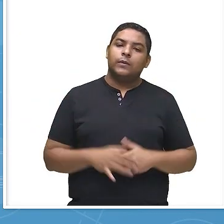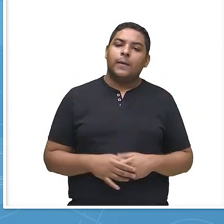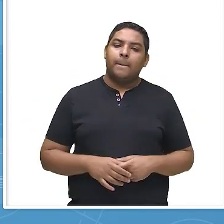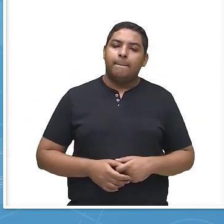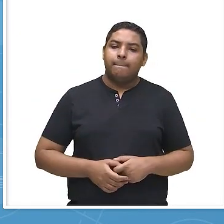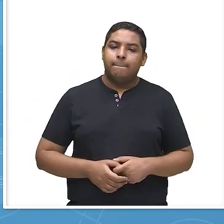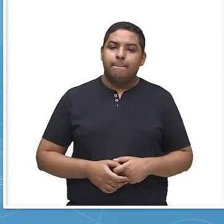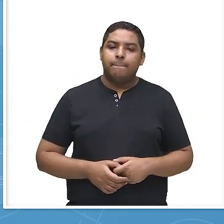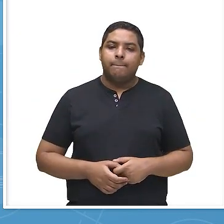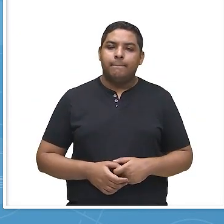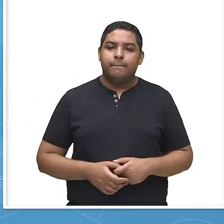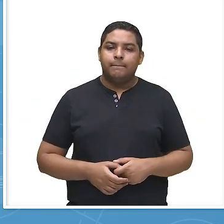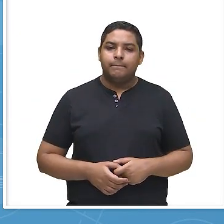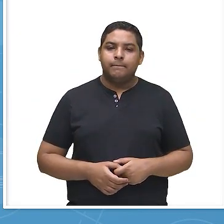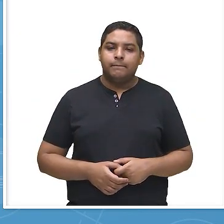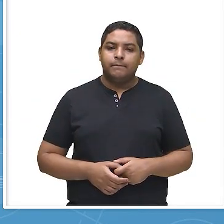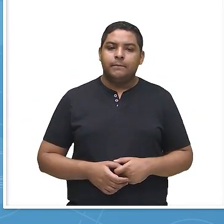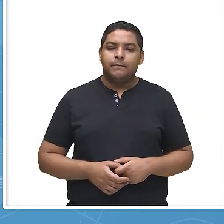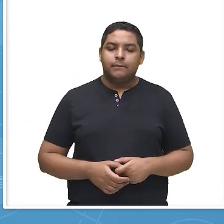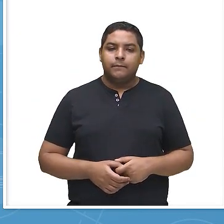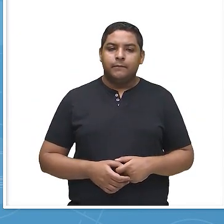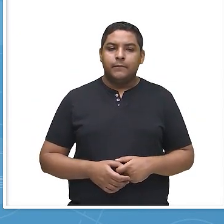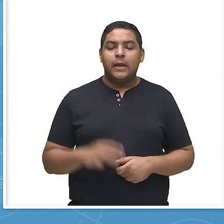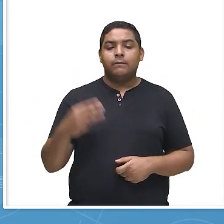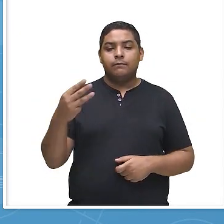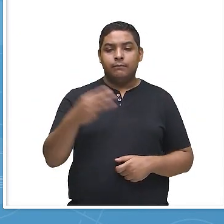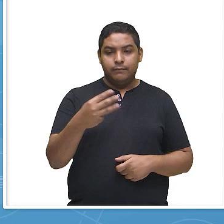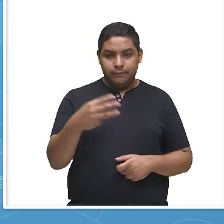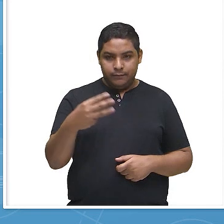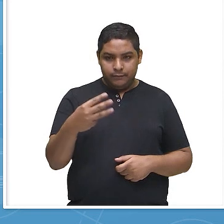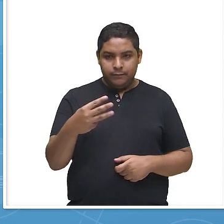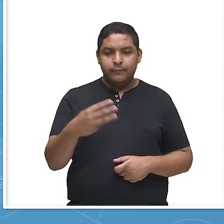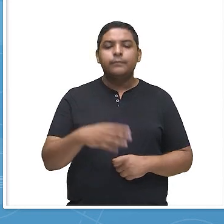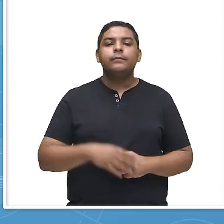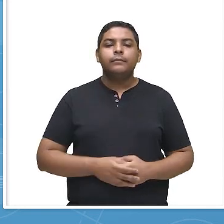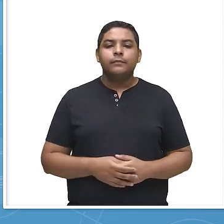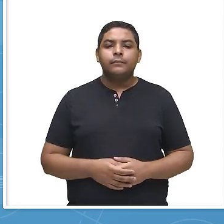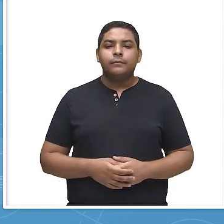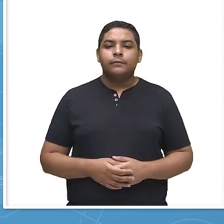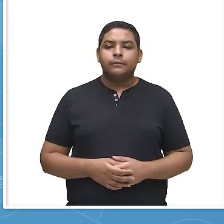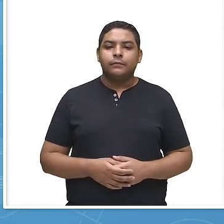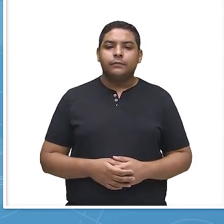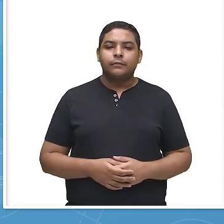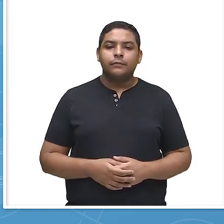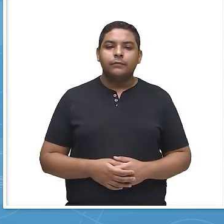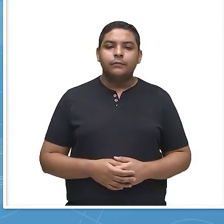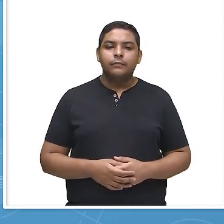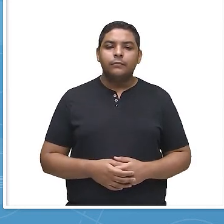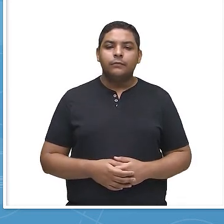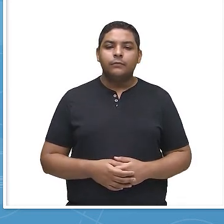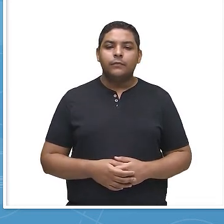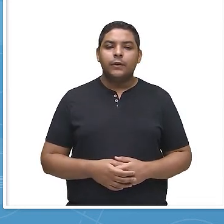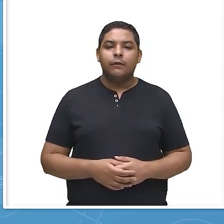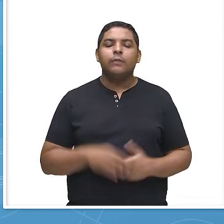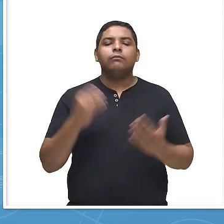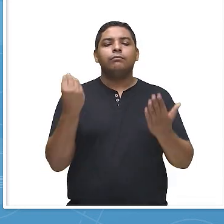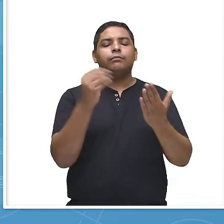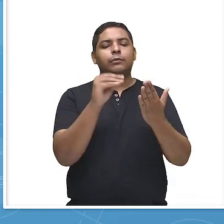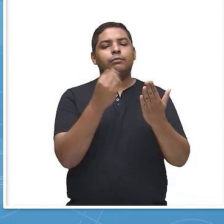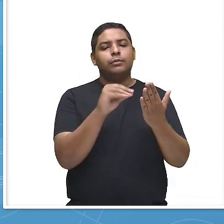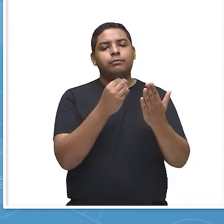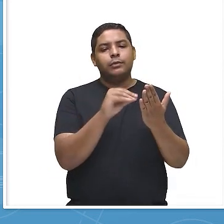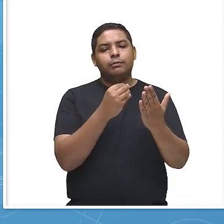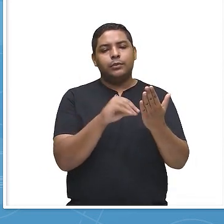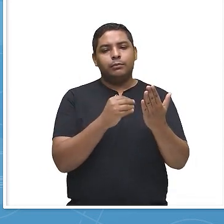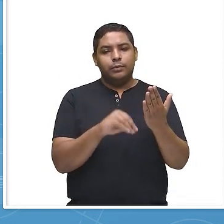tá bom? Na terceira questão, eu perguntei para vocês o seguinte: enumere a segunda